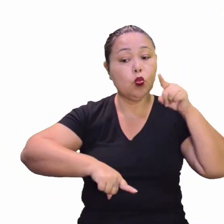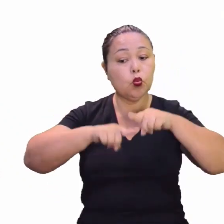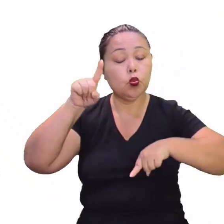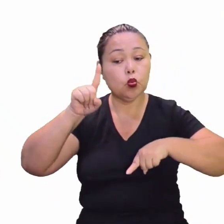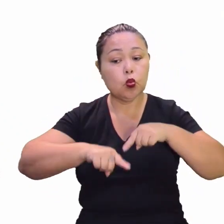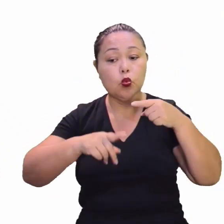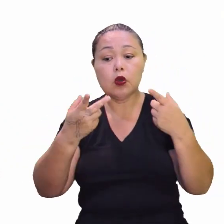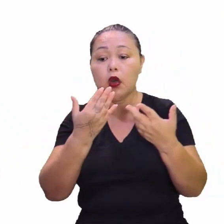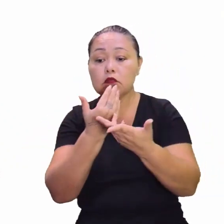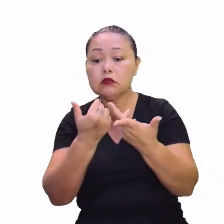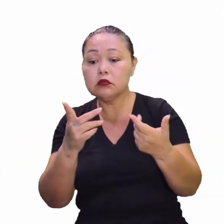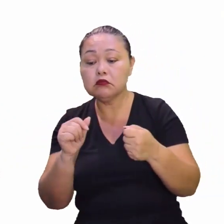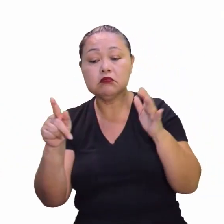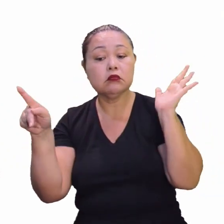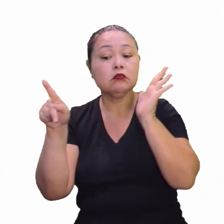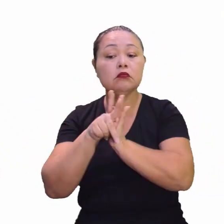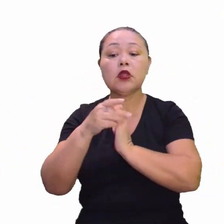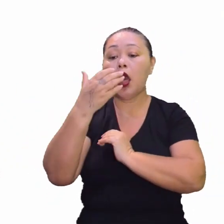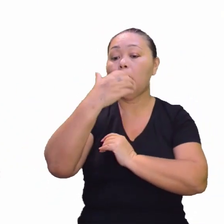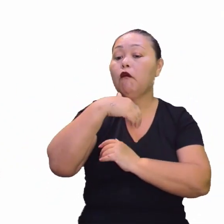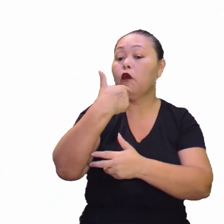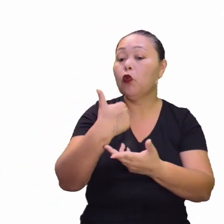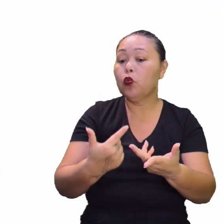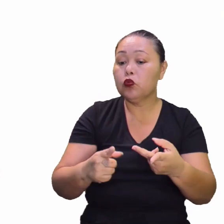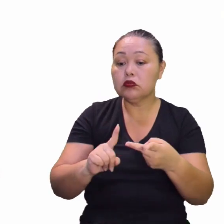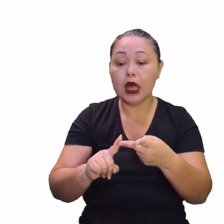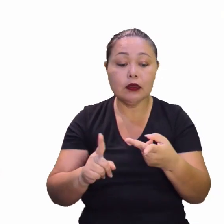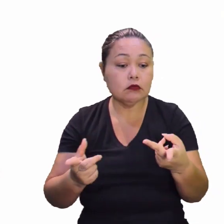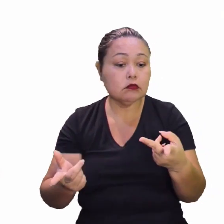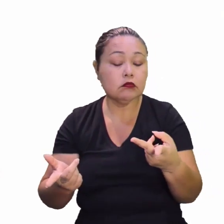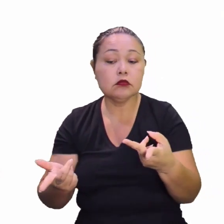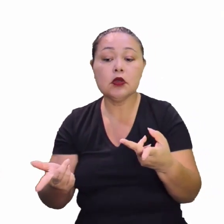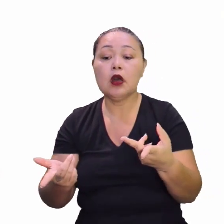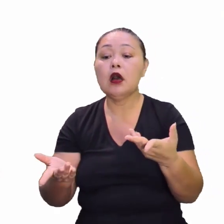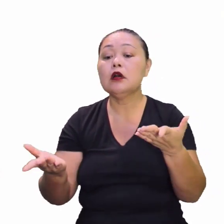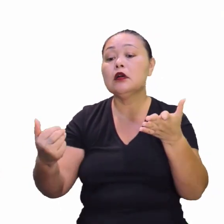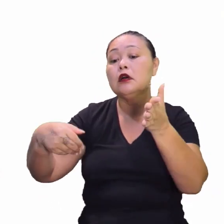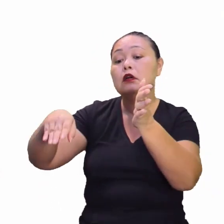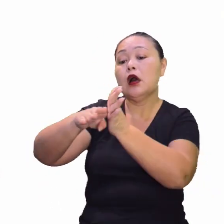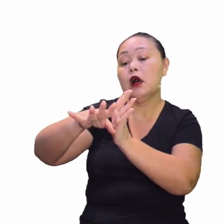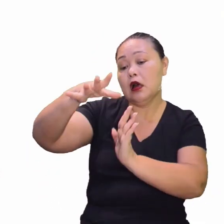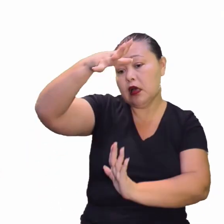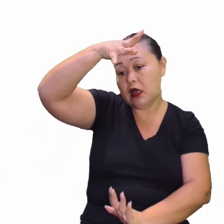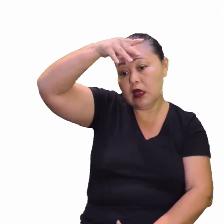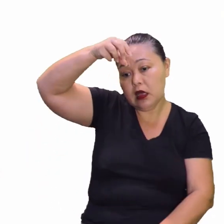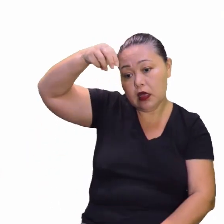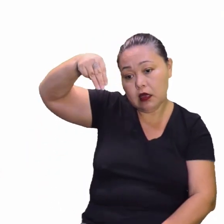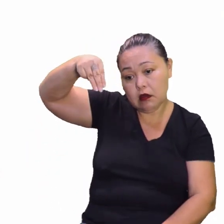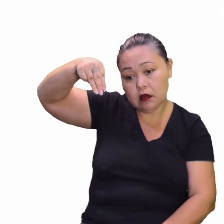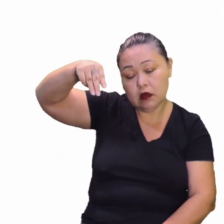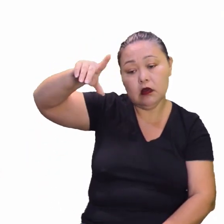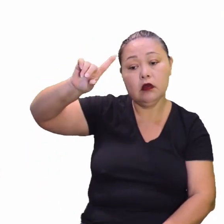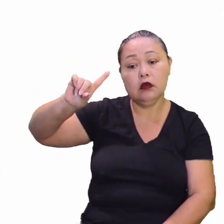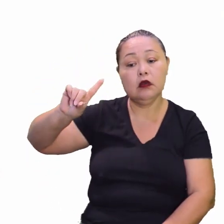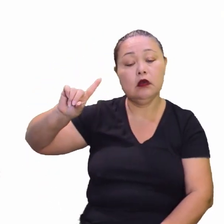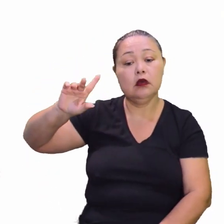produtos alimentícios tropicais, frutas. Então, chegam até Manaus, muitas